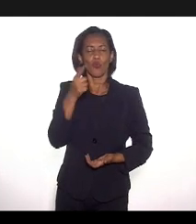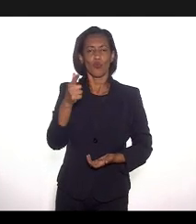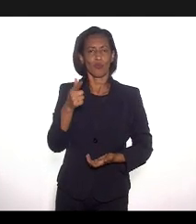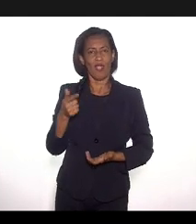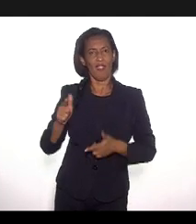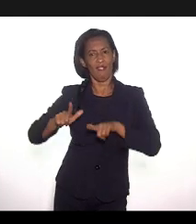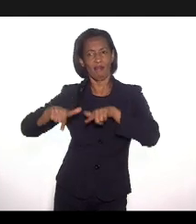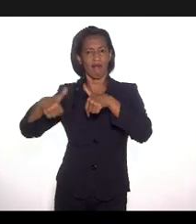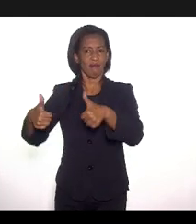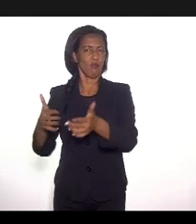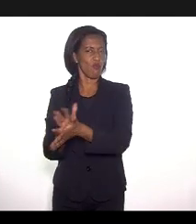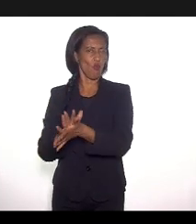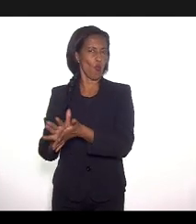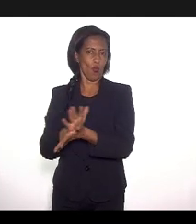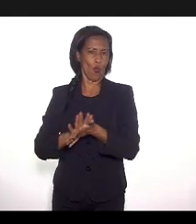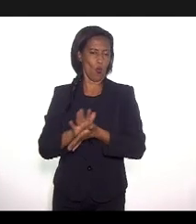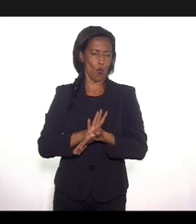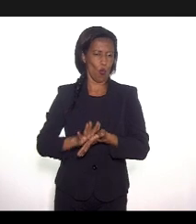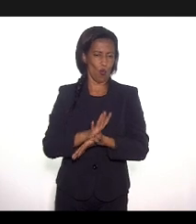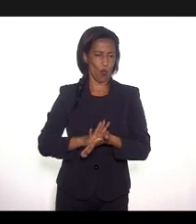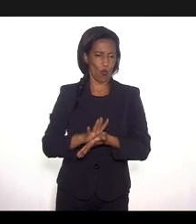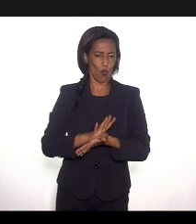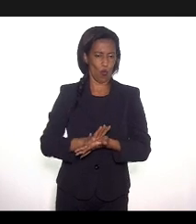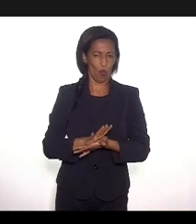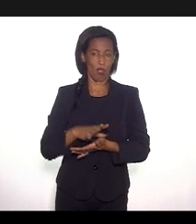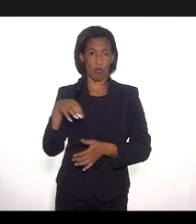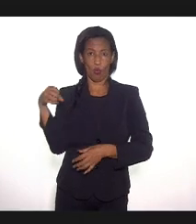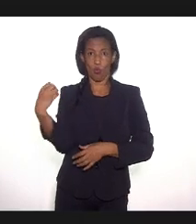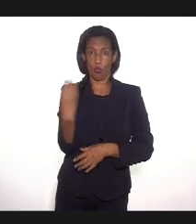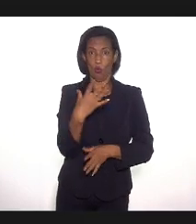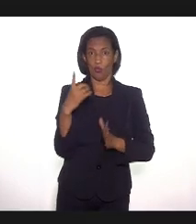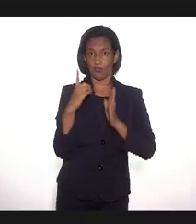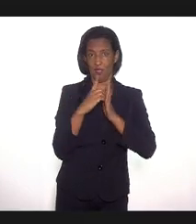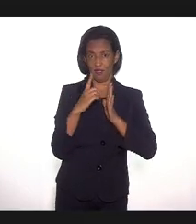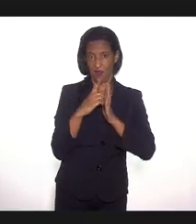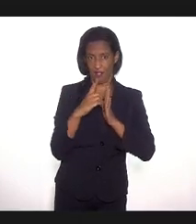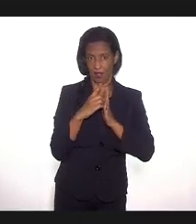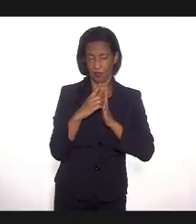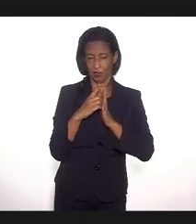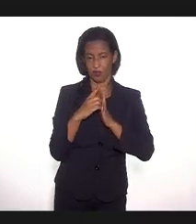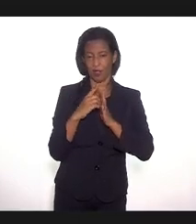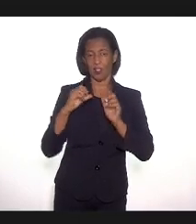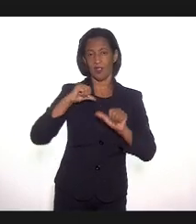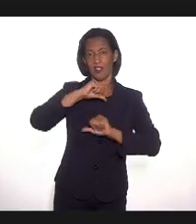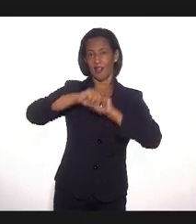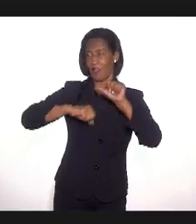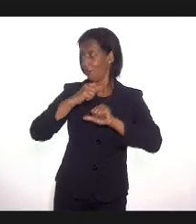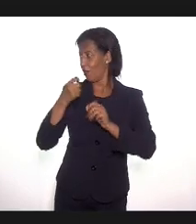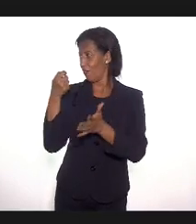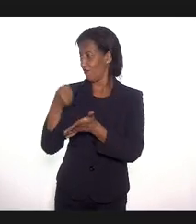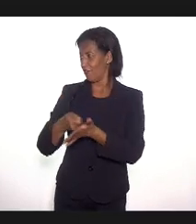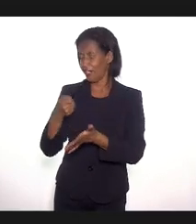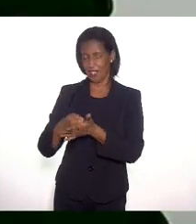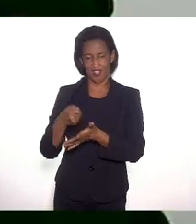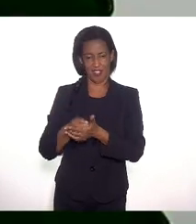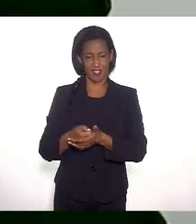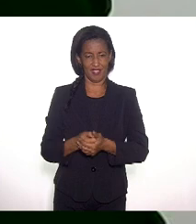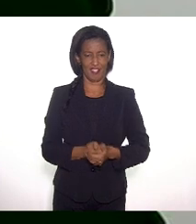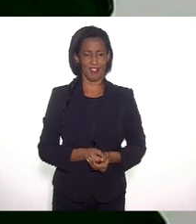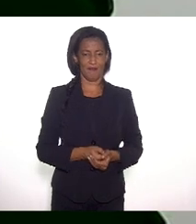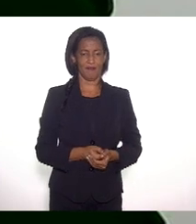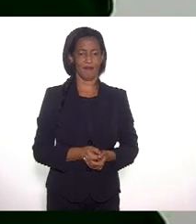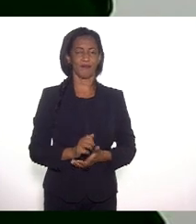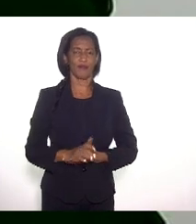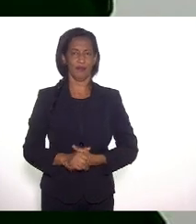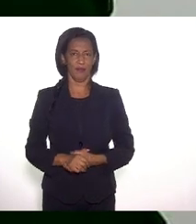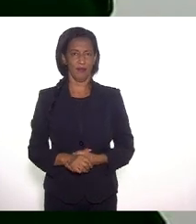nenhum. Essa então, que é a questão. Tem que haver um novo decreto que atualize a vigência dela. E não ignorar que